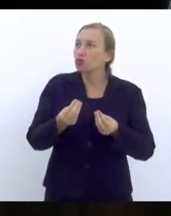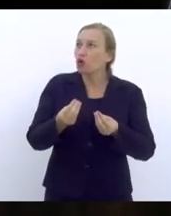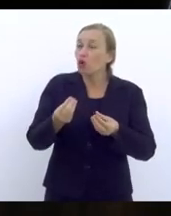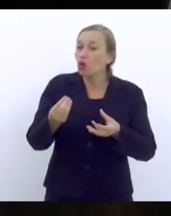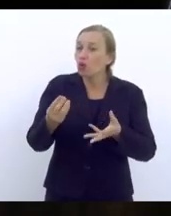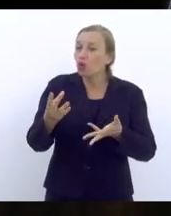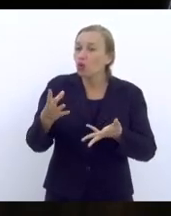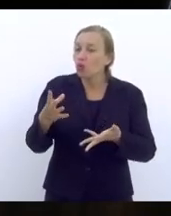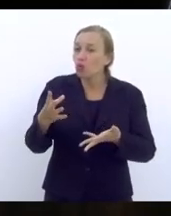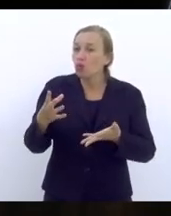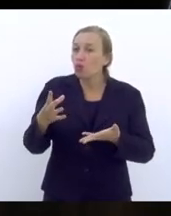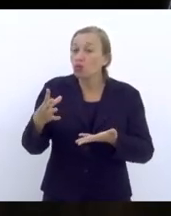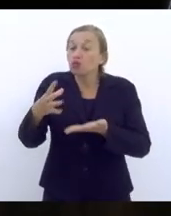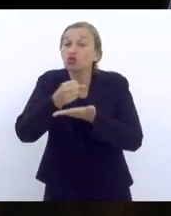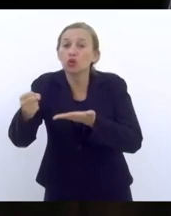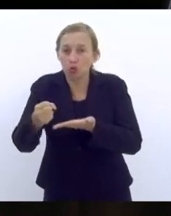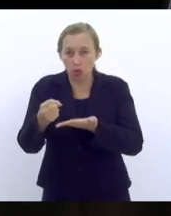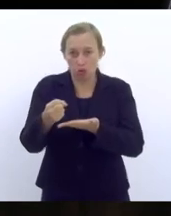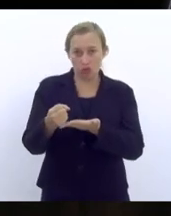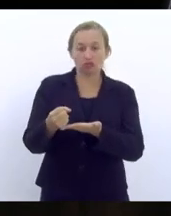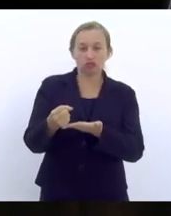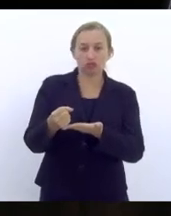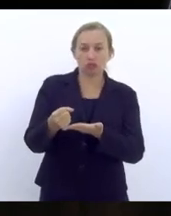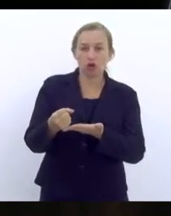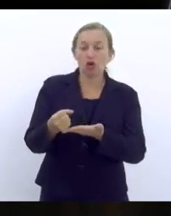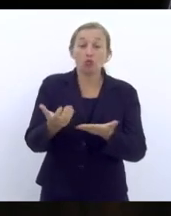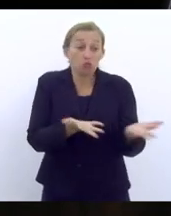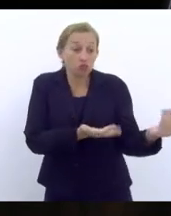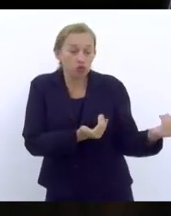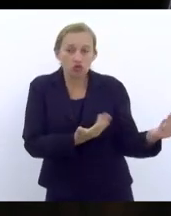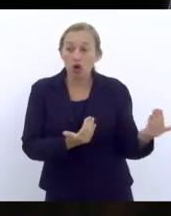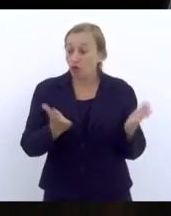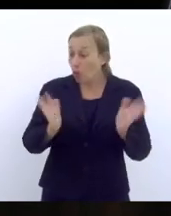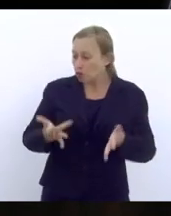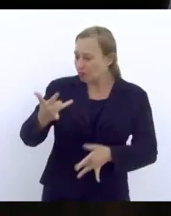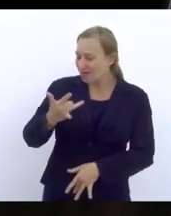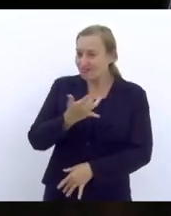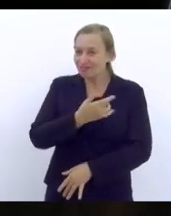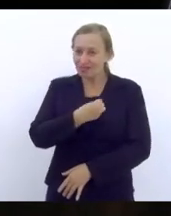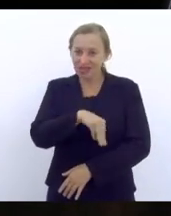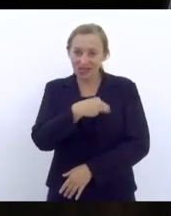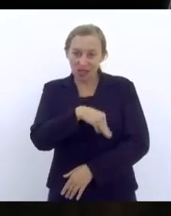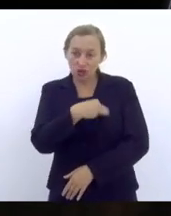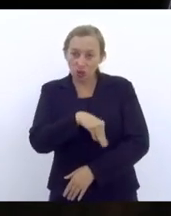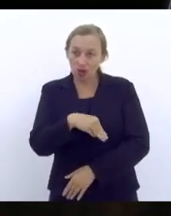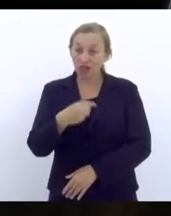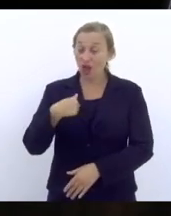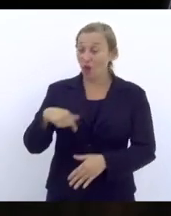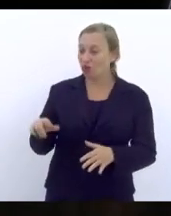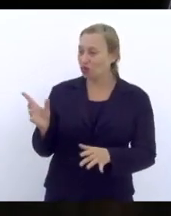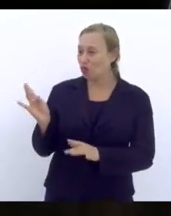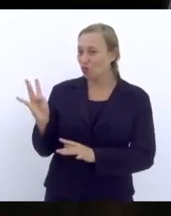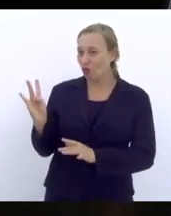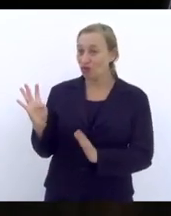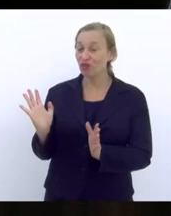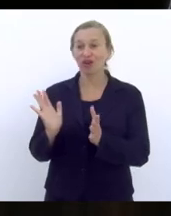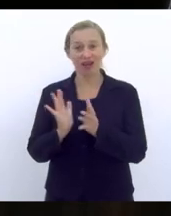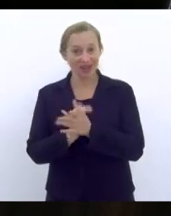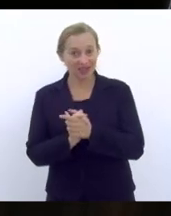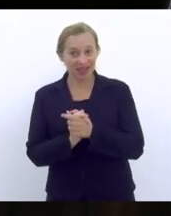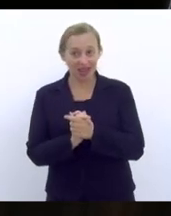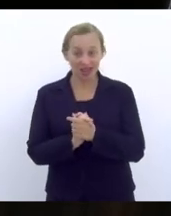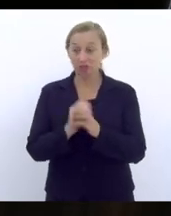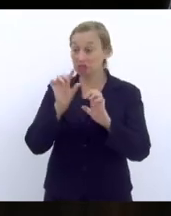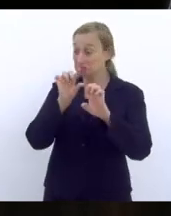grande para os jovens que se encontram aonde eu estive um dia. Hoje, pela misericórdia, eu sou noivo, vou casar, sou um